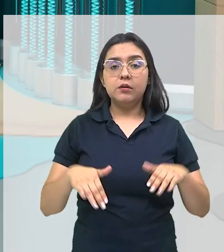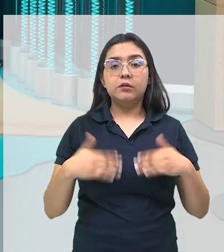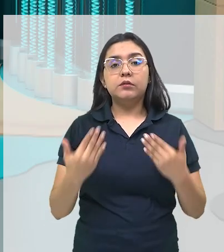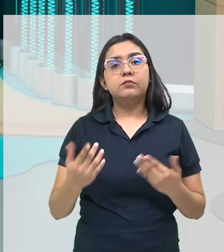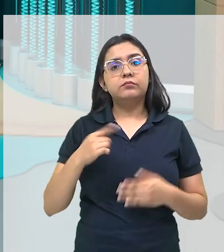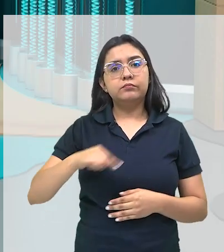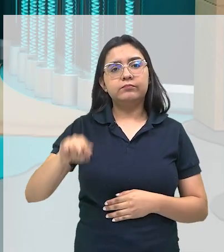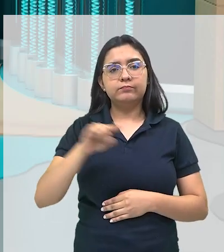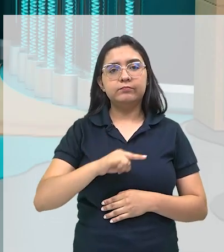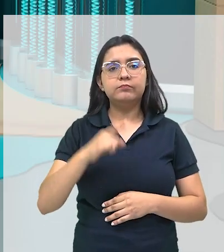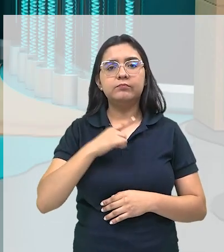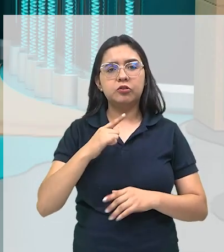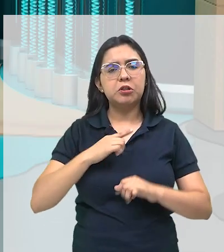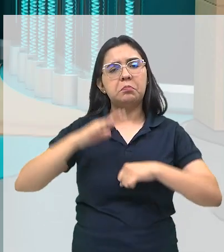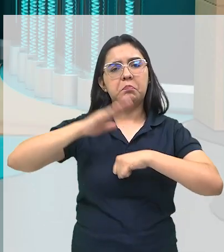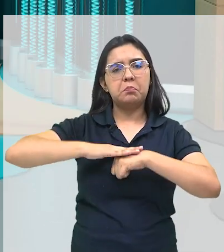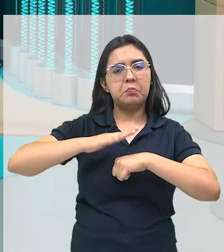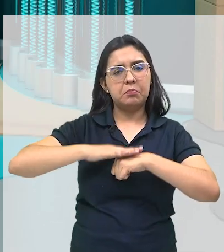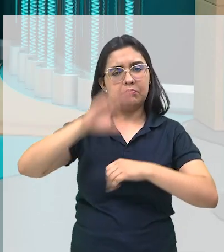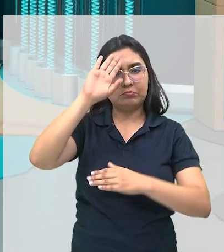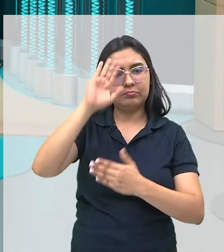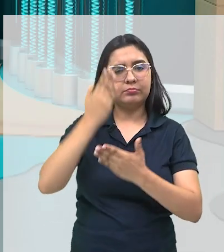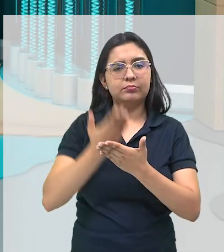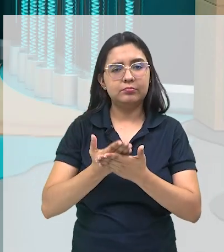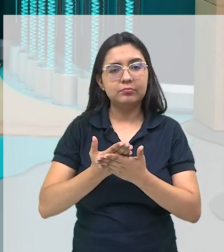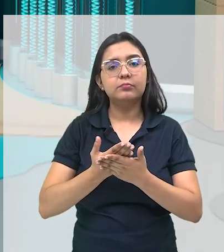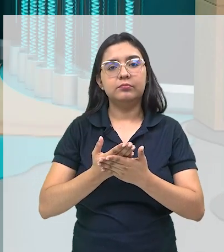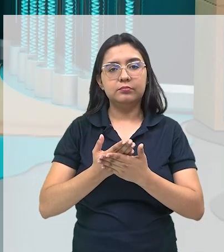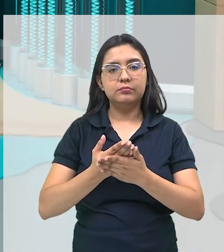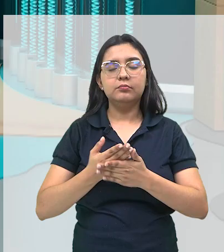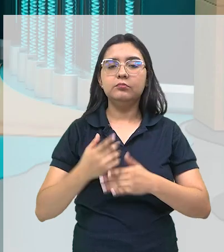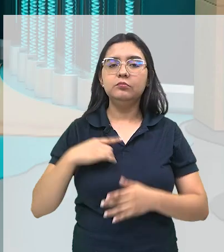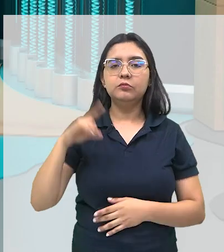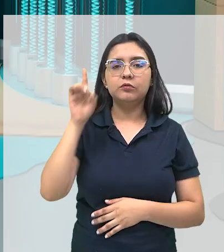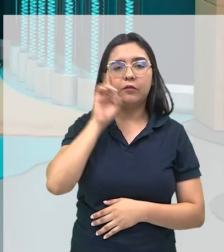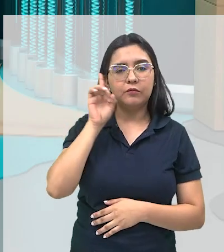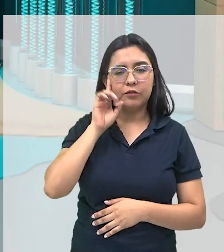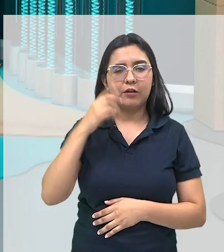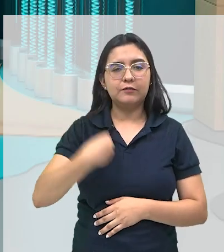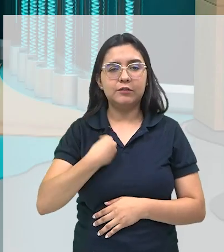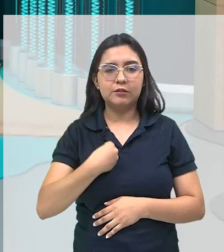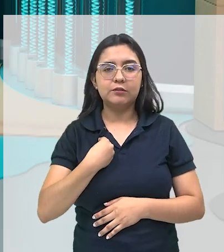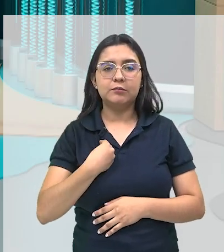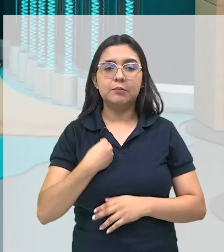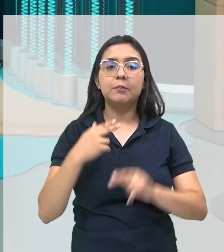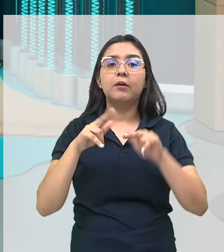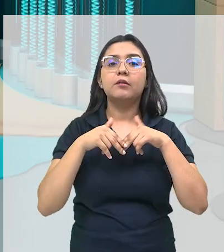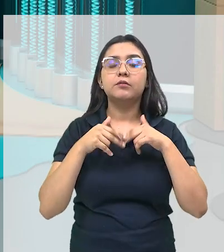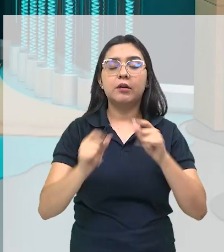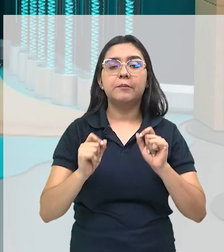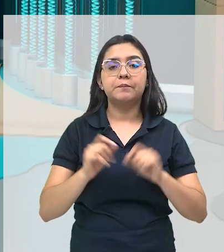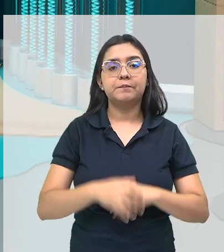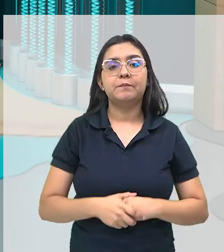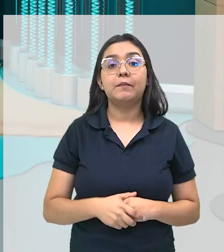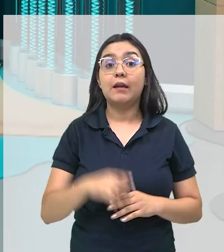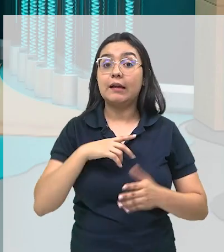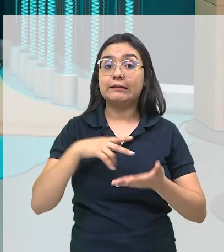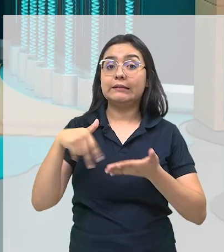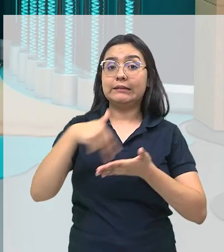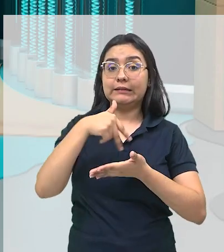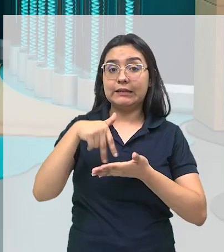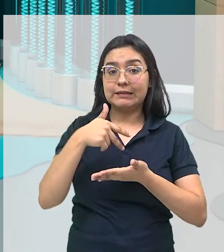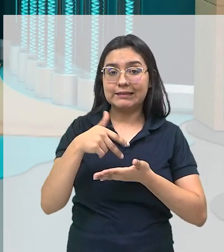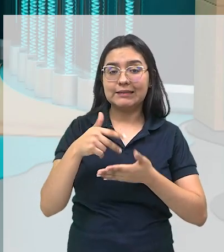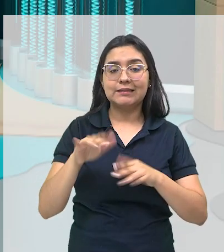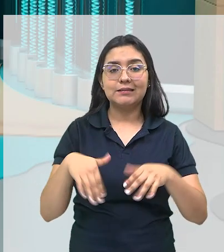se torna uma pessoa mais autoconfiante na vida, no dia a dia, né? Tudo graças à dança, né? Então,